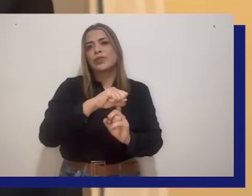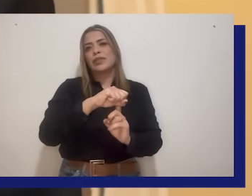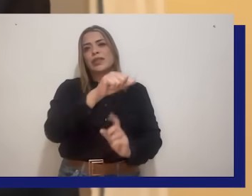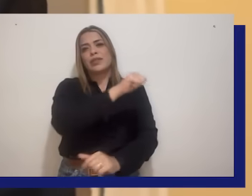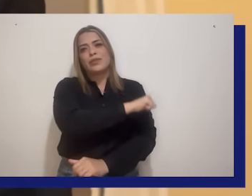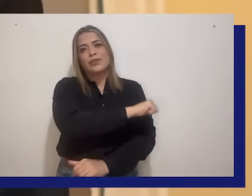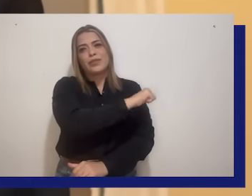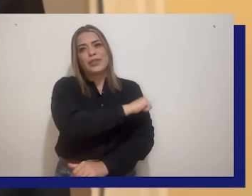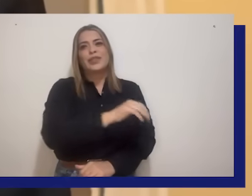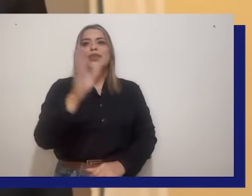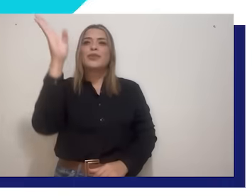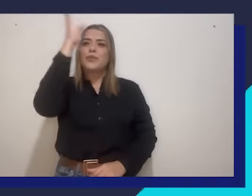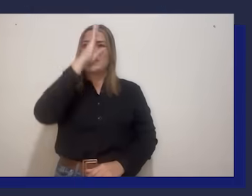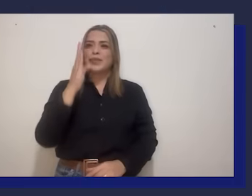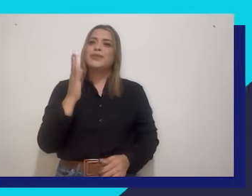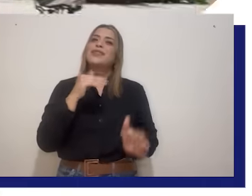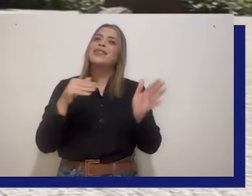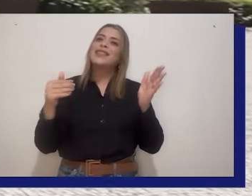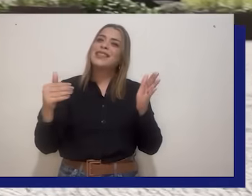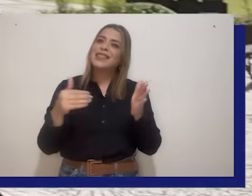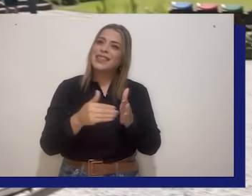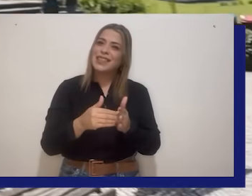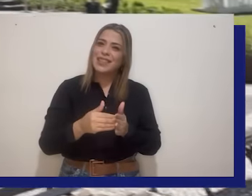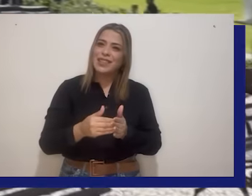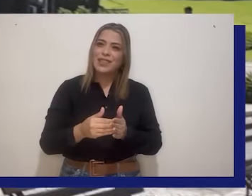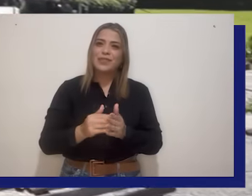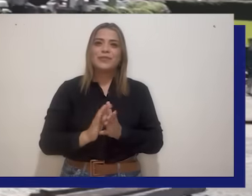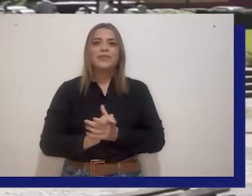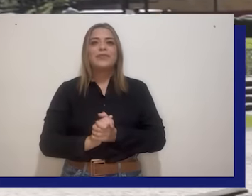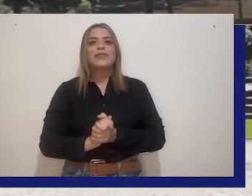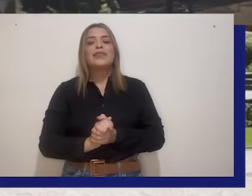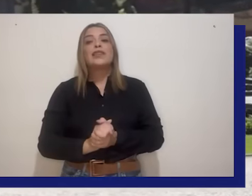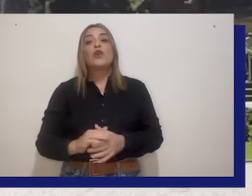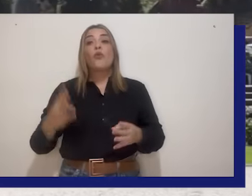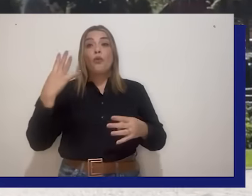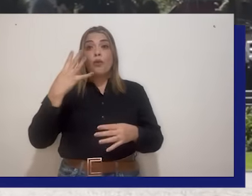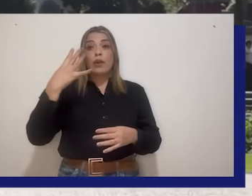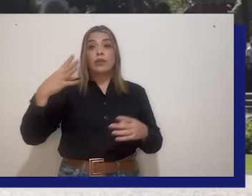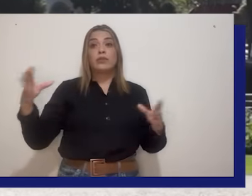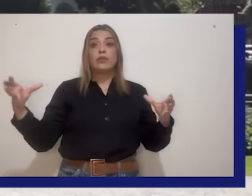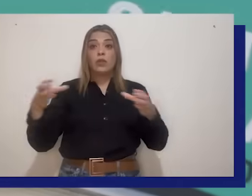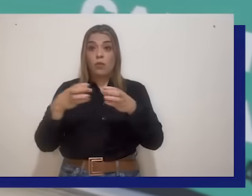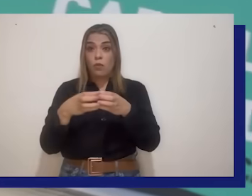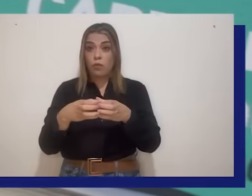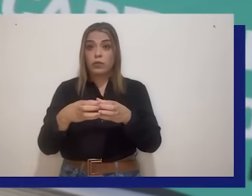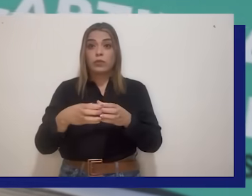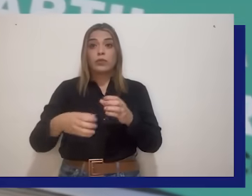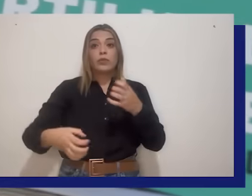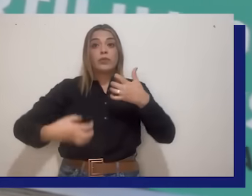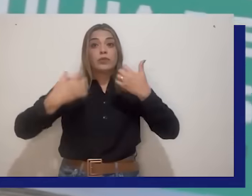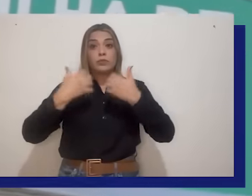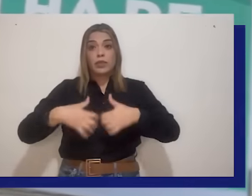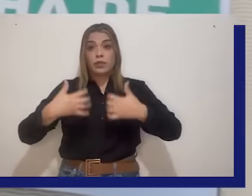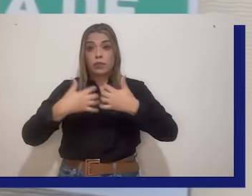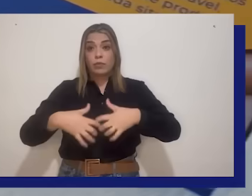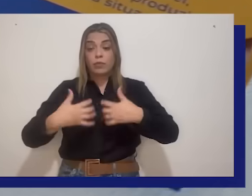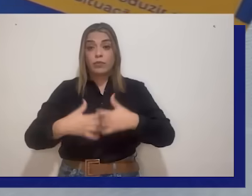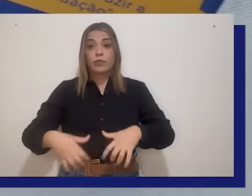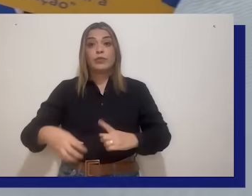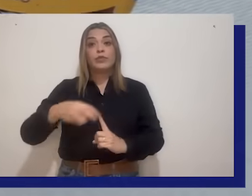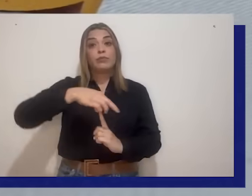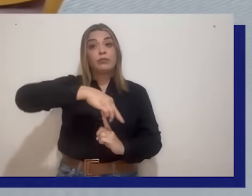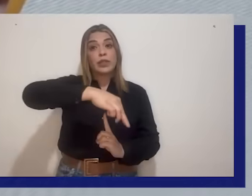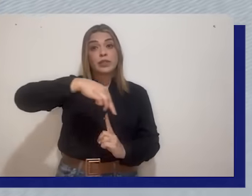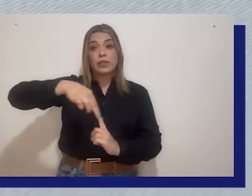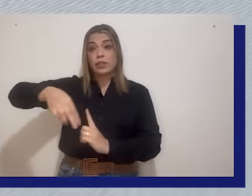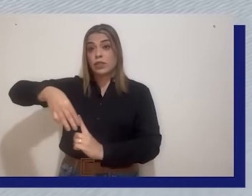sociedade carioca e brasileira. Quarto encontro de mediadores é realizado em Petrópolis. No evento, foram debatidos temas